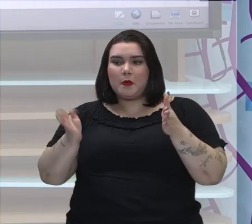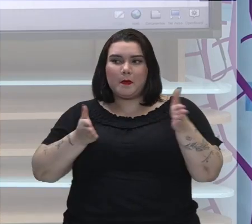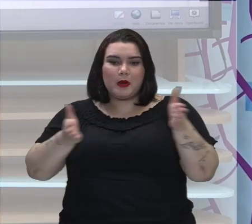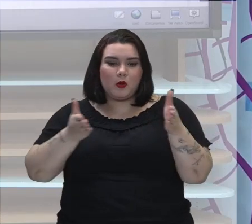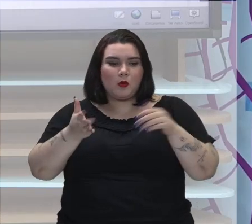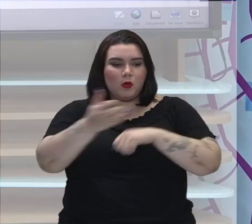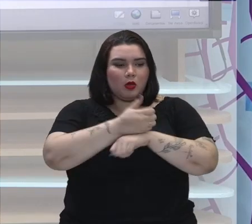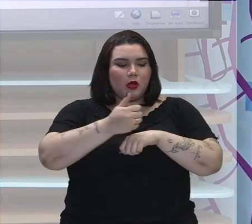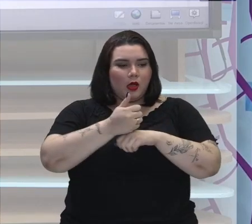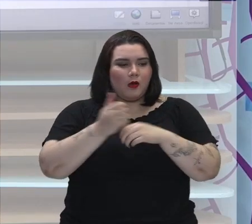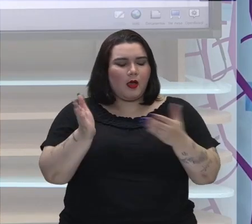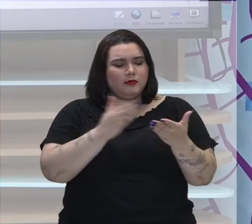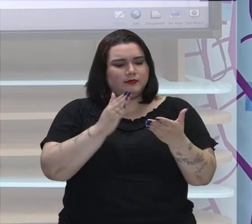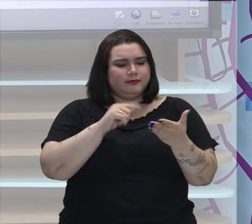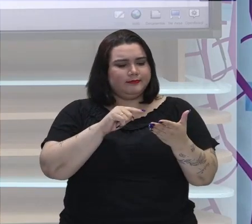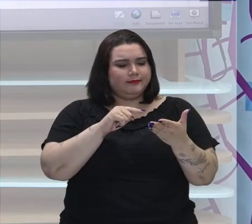colonial,